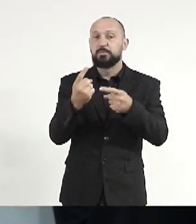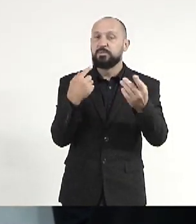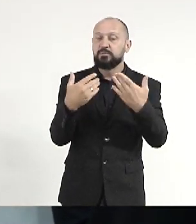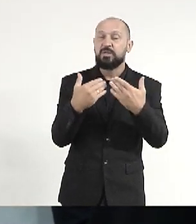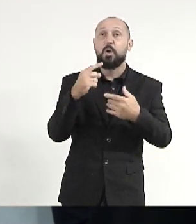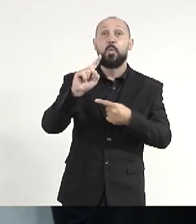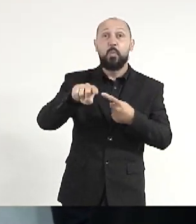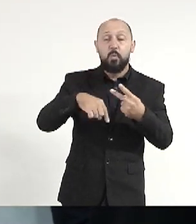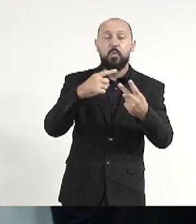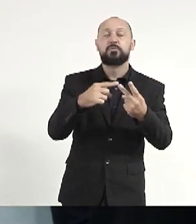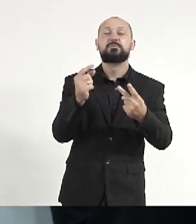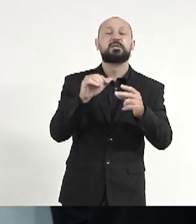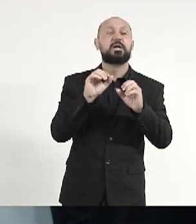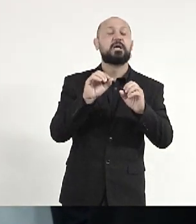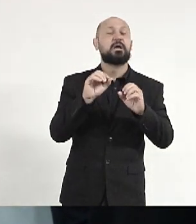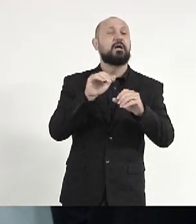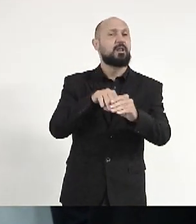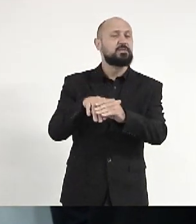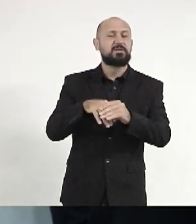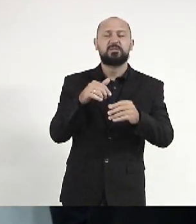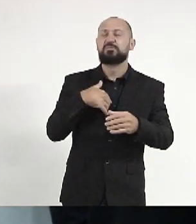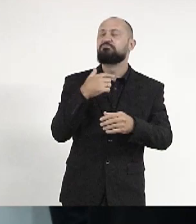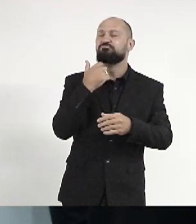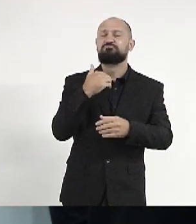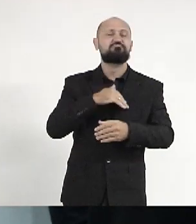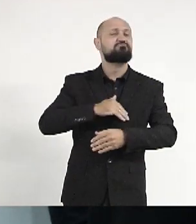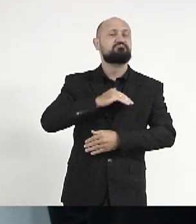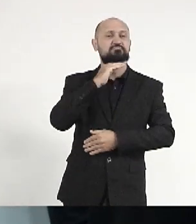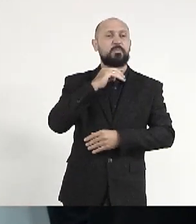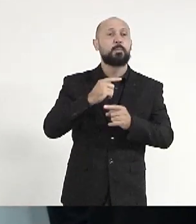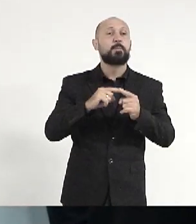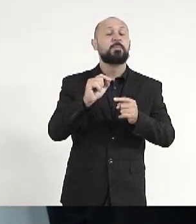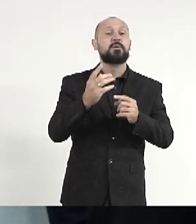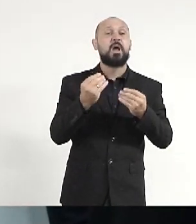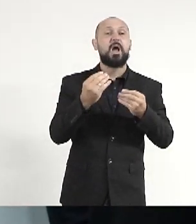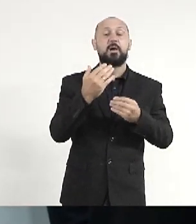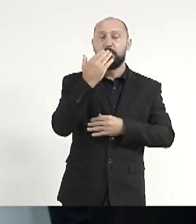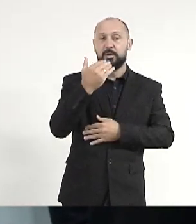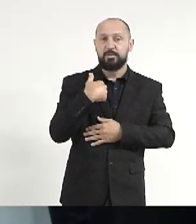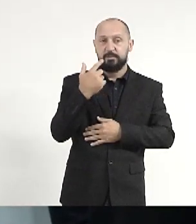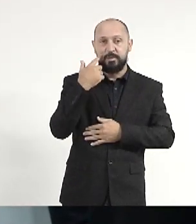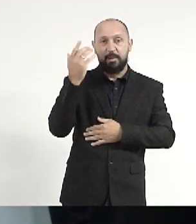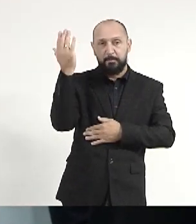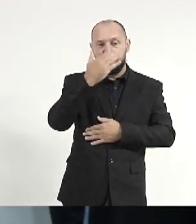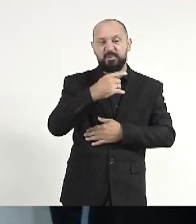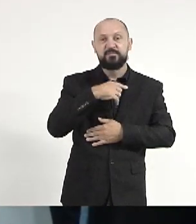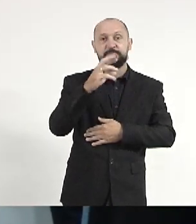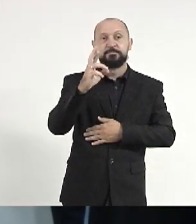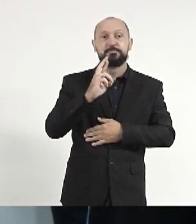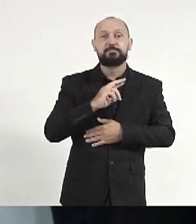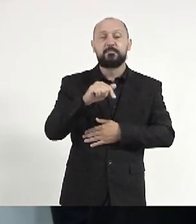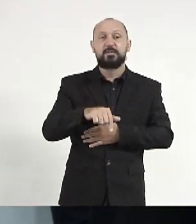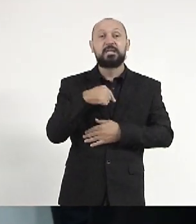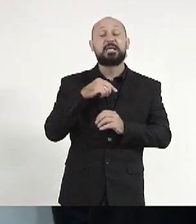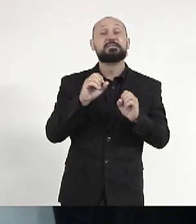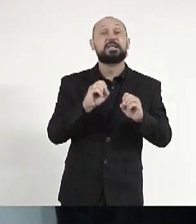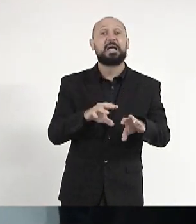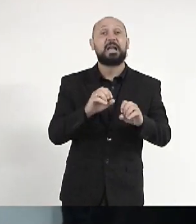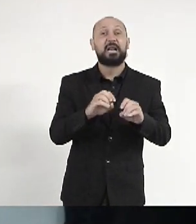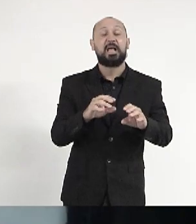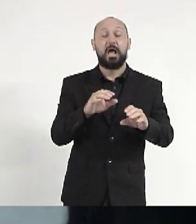eleição seguinte, e ninguém aguenta isso, presidente. Por quê? Porque a demanda é muito grande. Prova está aí a resposta nessa